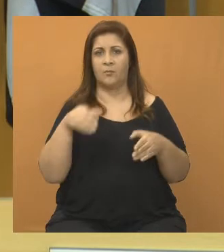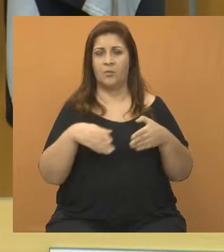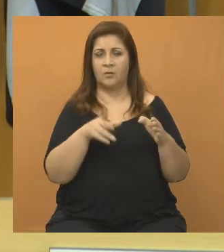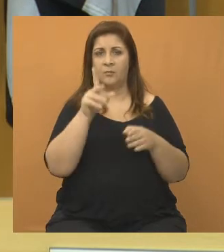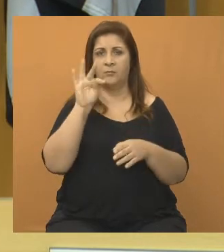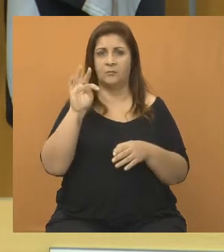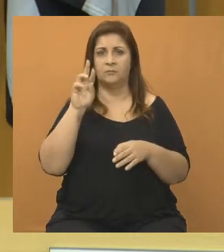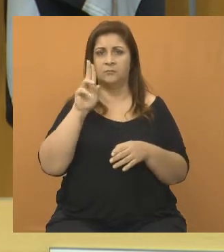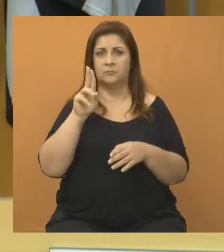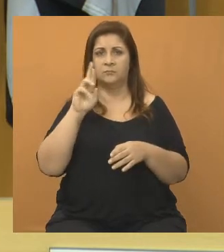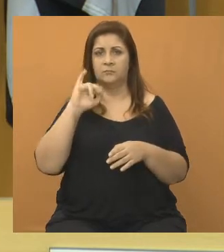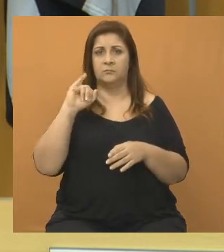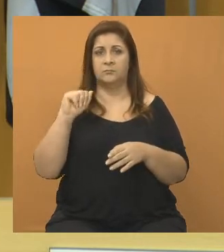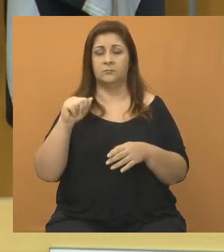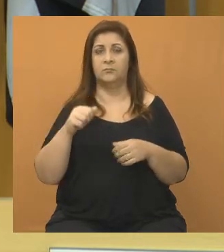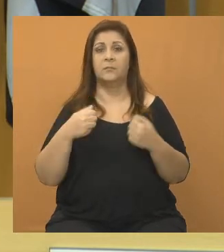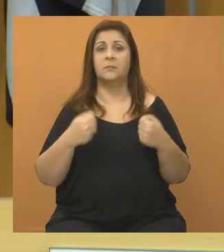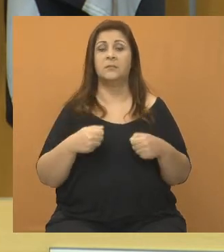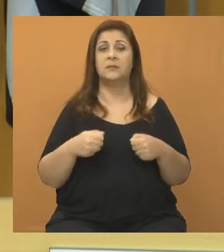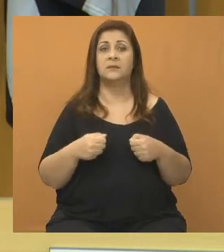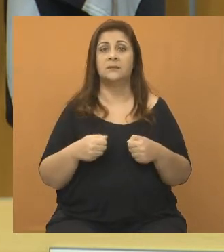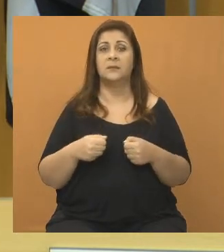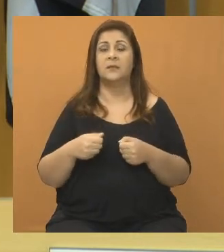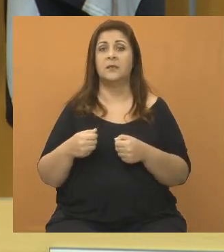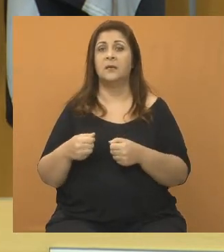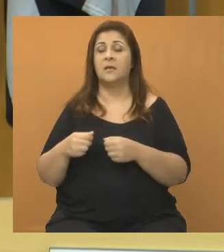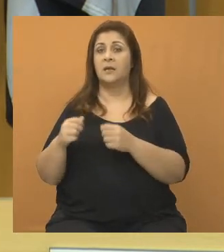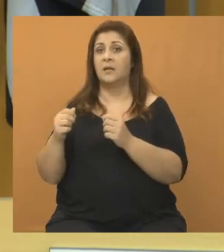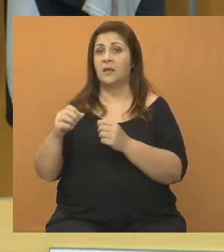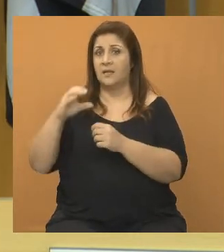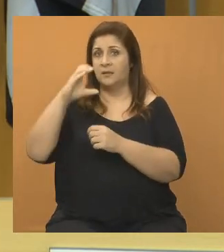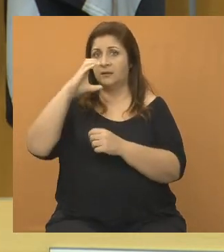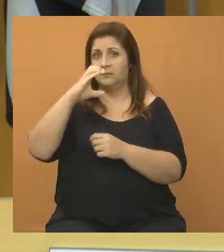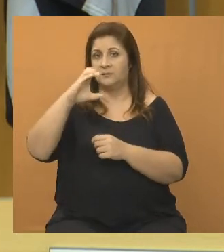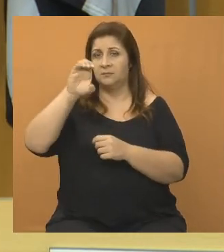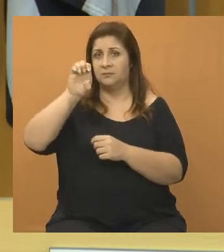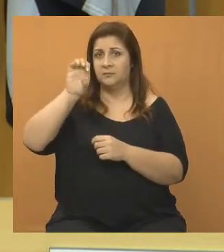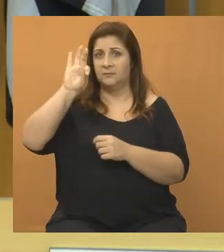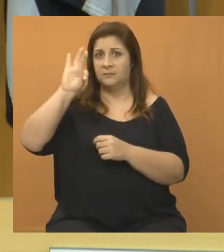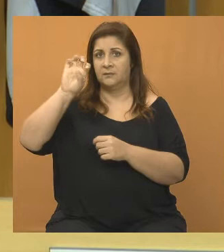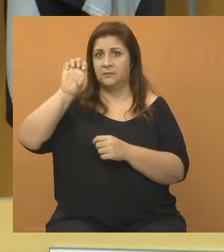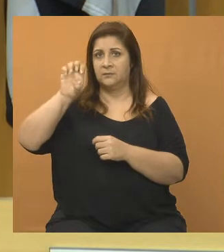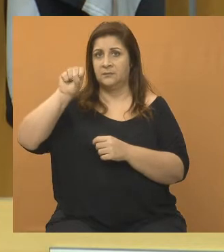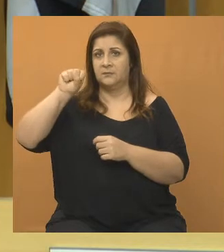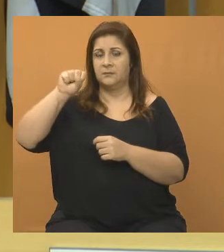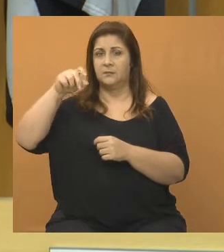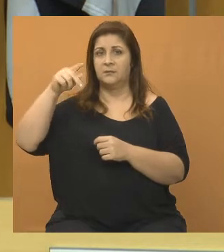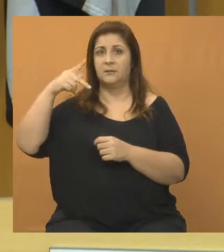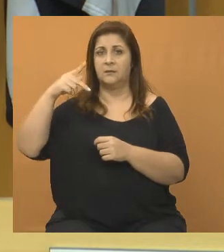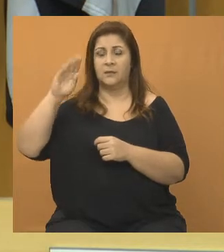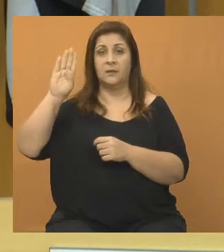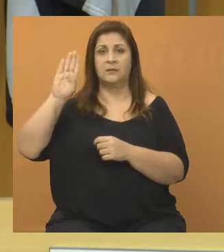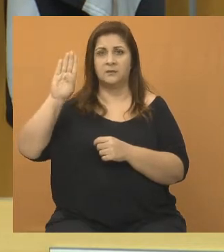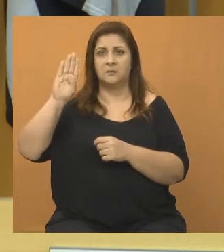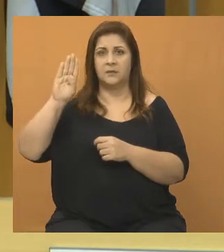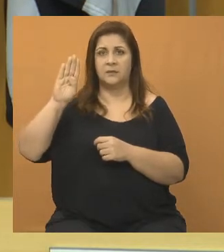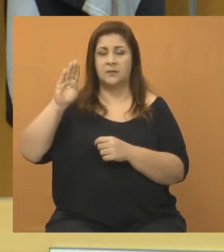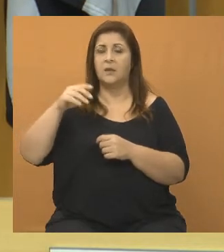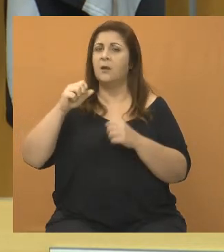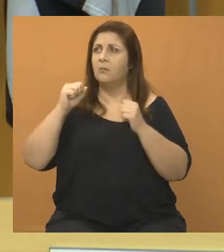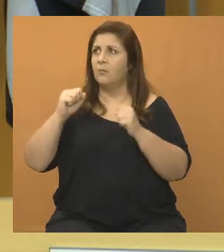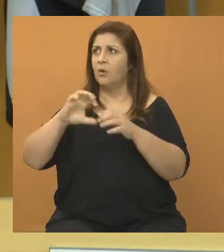prefeitura precisa de licença da CETESB. E licença da CETESB, que é um órgão do Estado, um órgão ambiental do Estado,